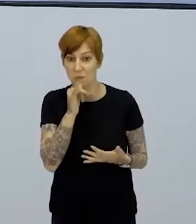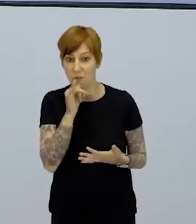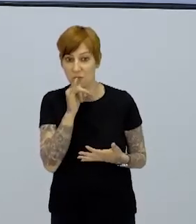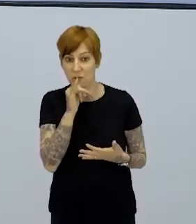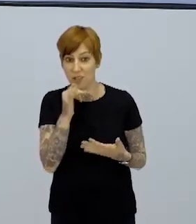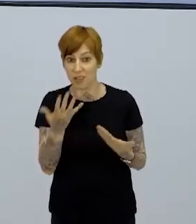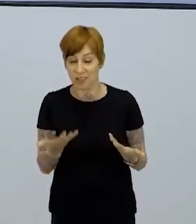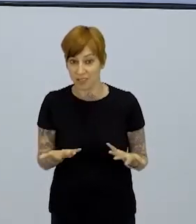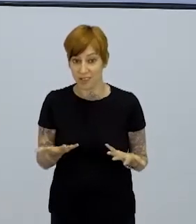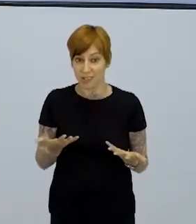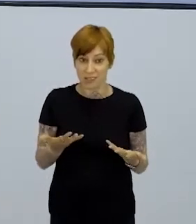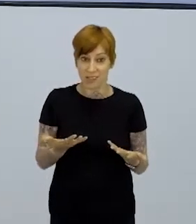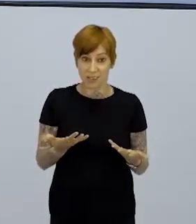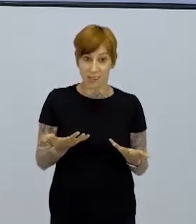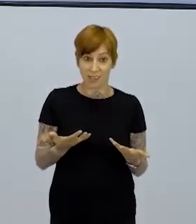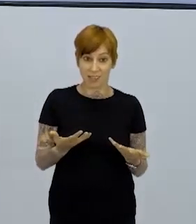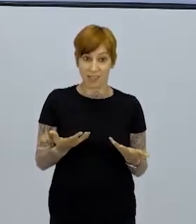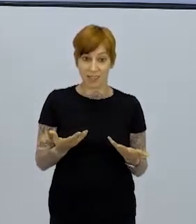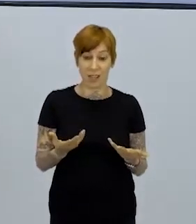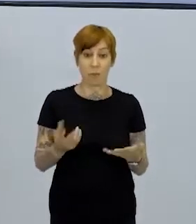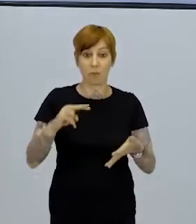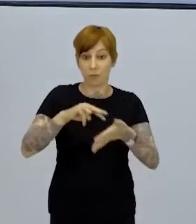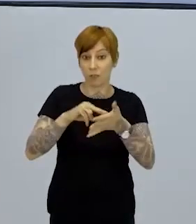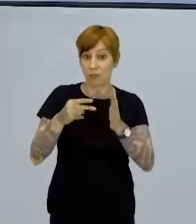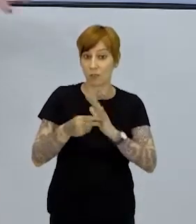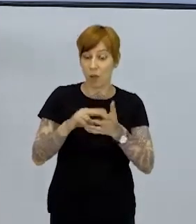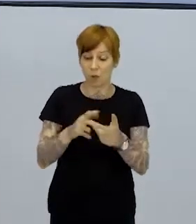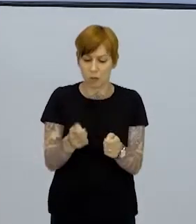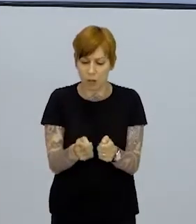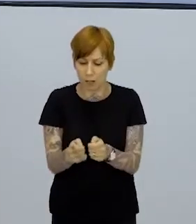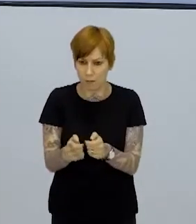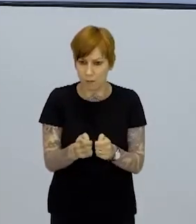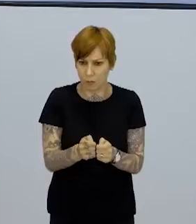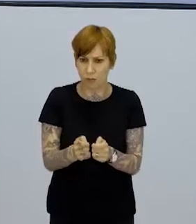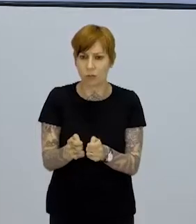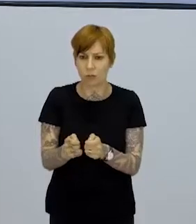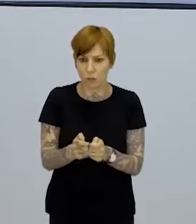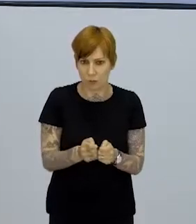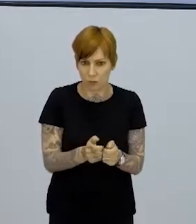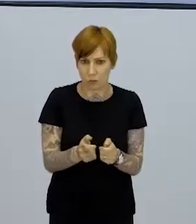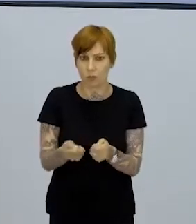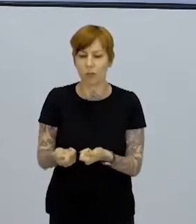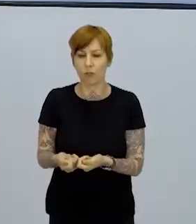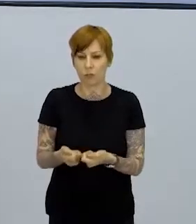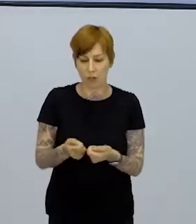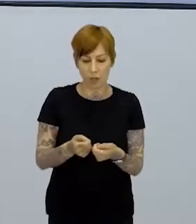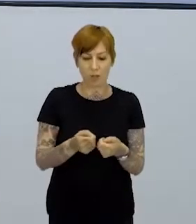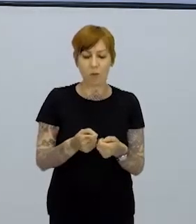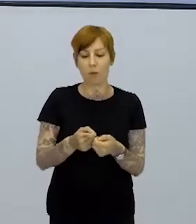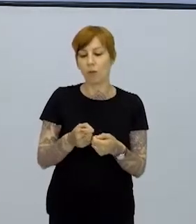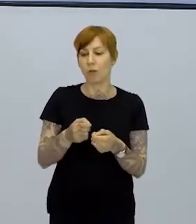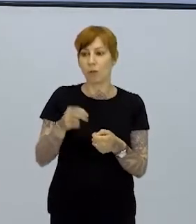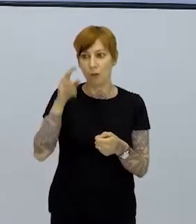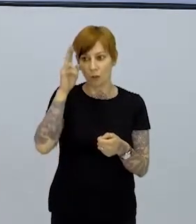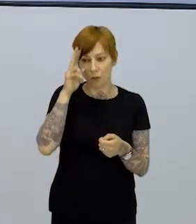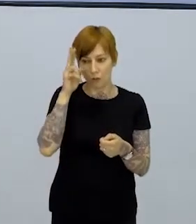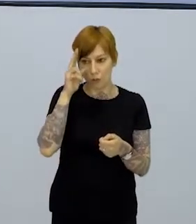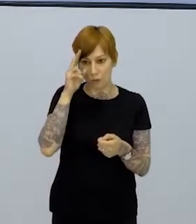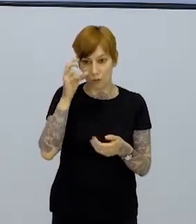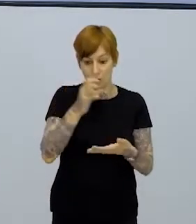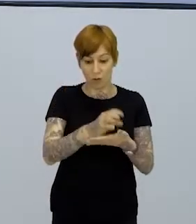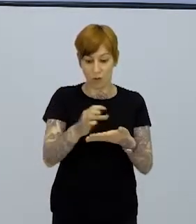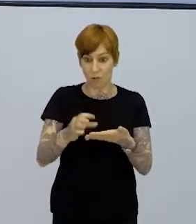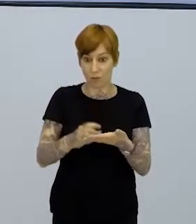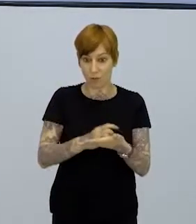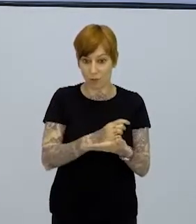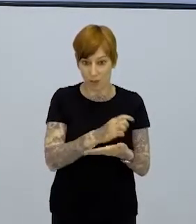bastante referências, né, de valores que você vai pegar de jogos de videogame, né, você vai pegar de histórias em quadrinhos, você vai pegar de